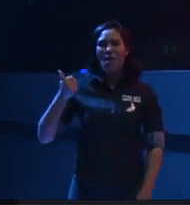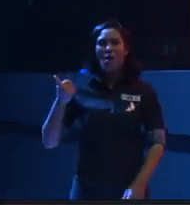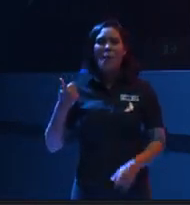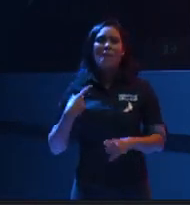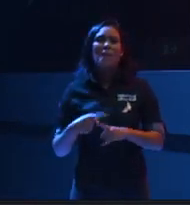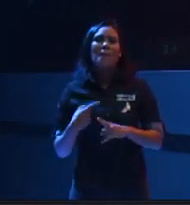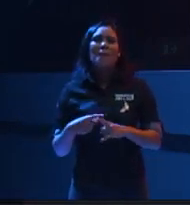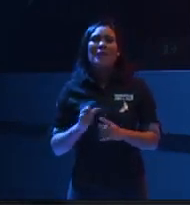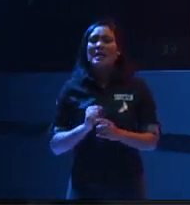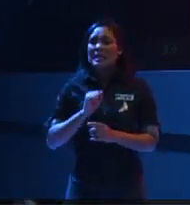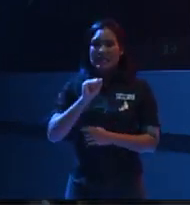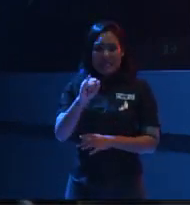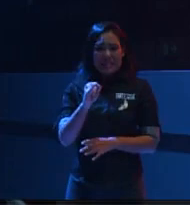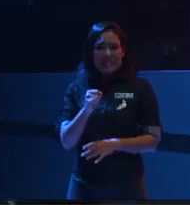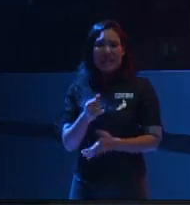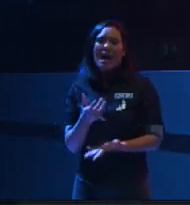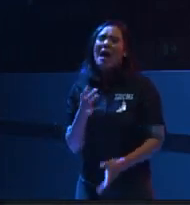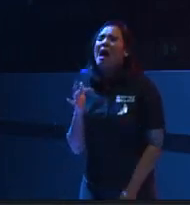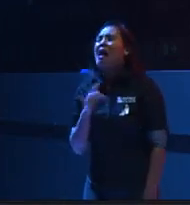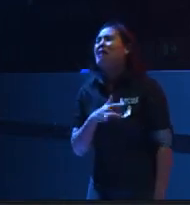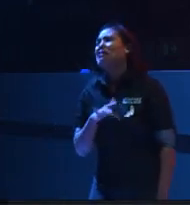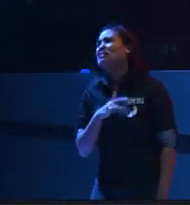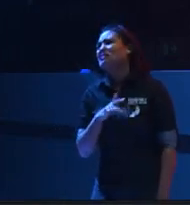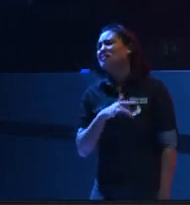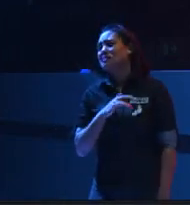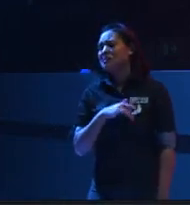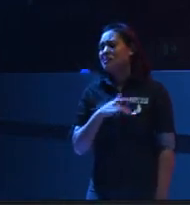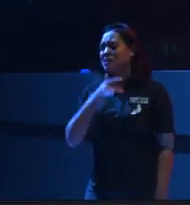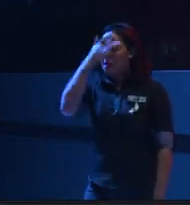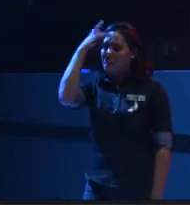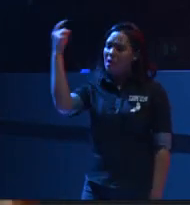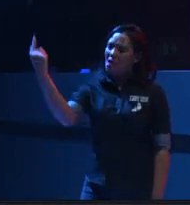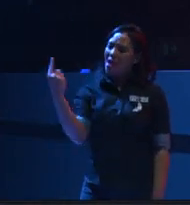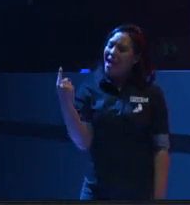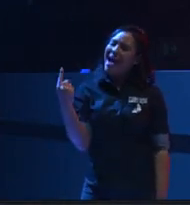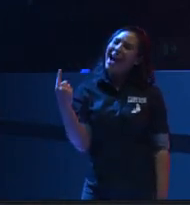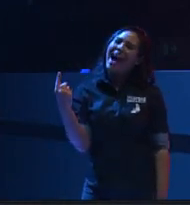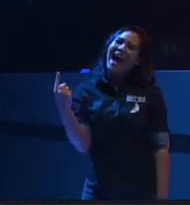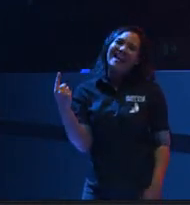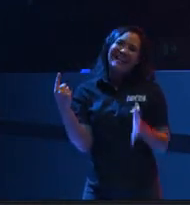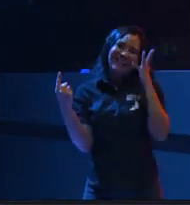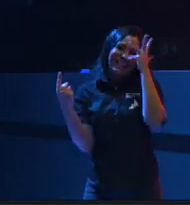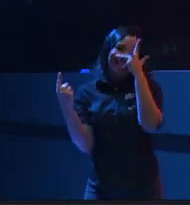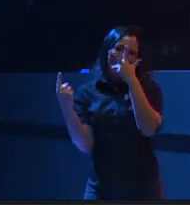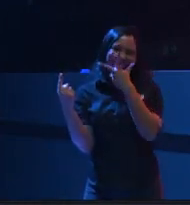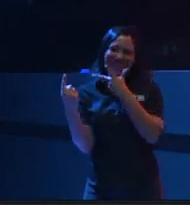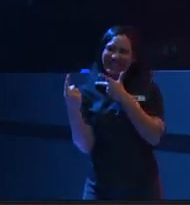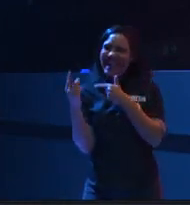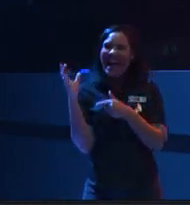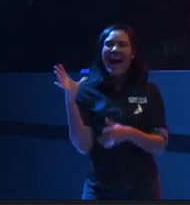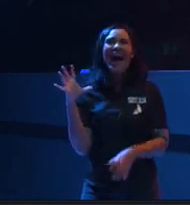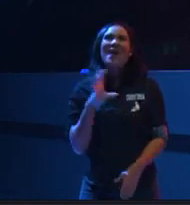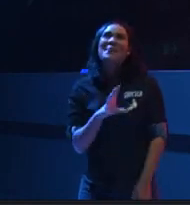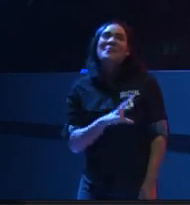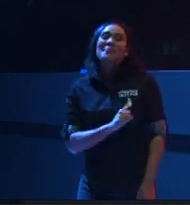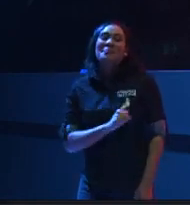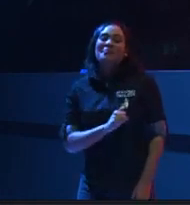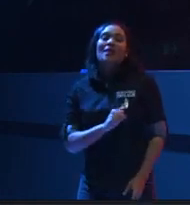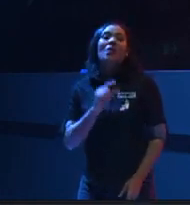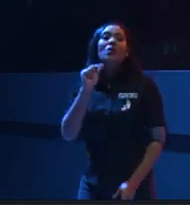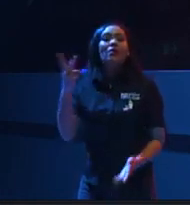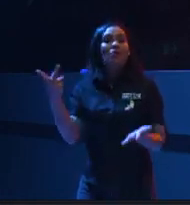que se surpresa aquela carência aquela pessoa passar para ser o herói da vida dela e ela